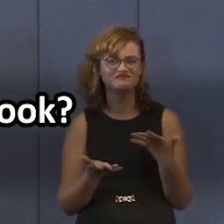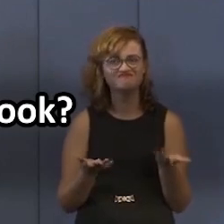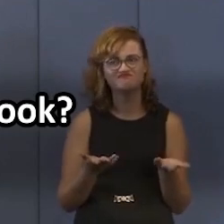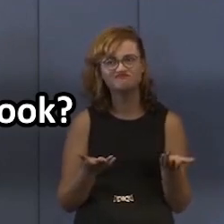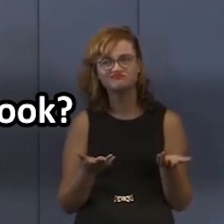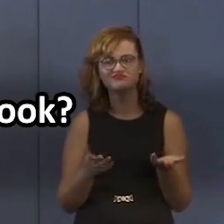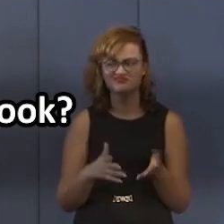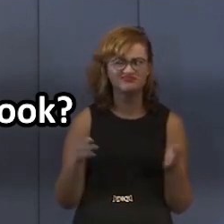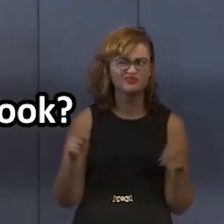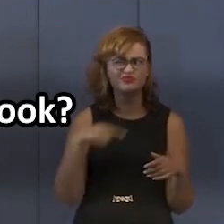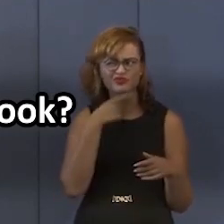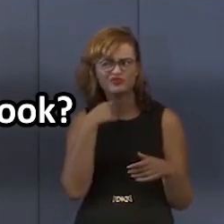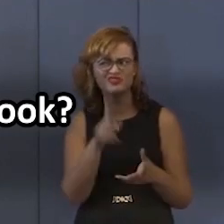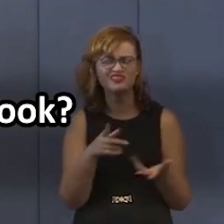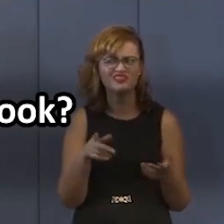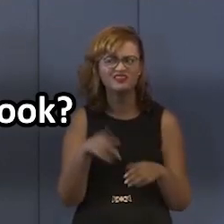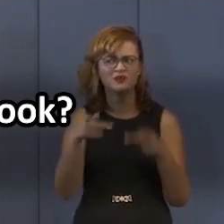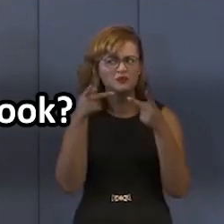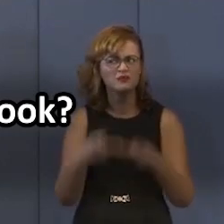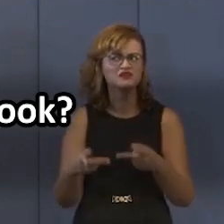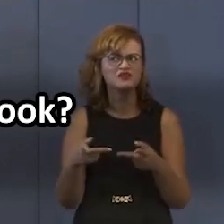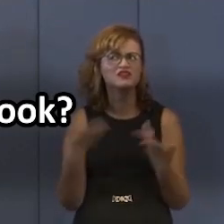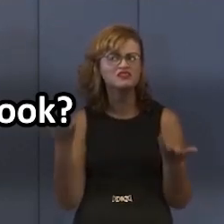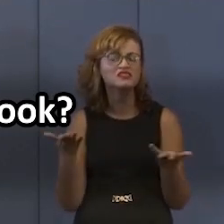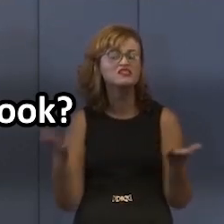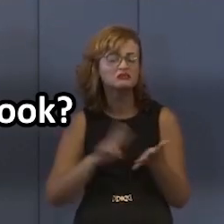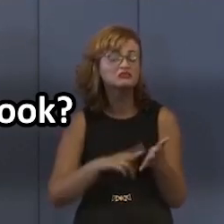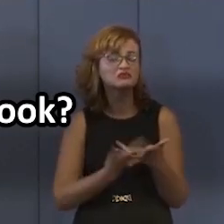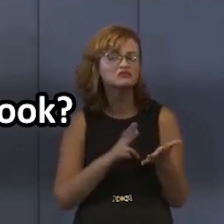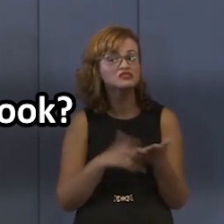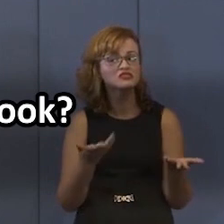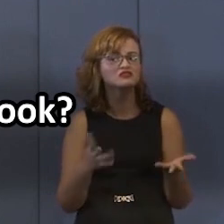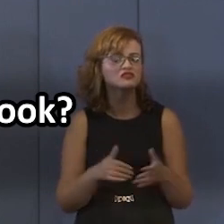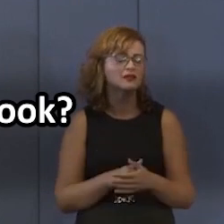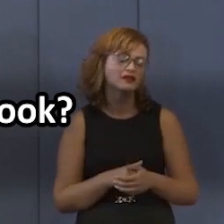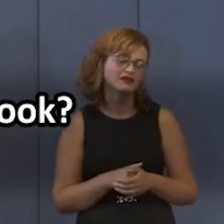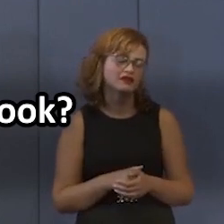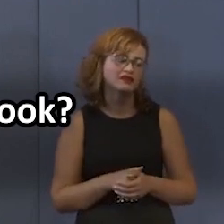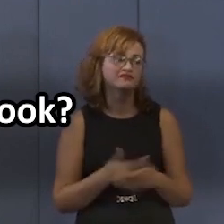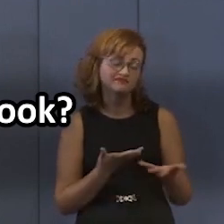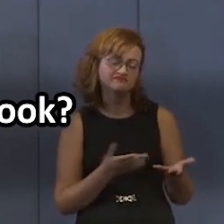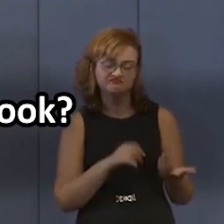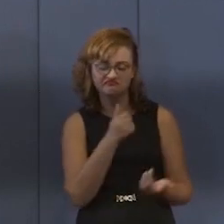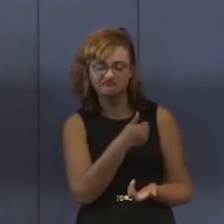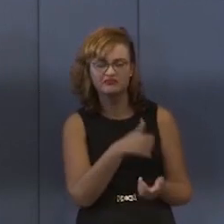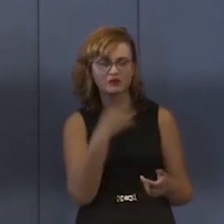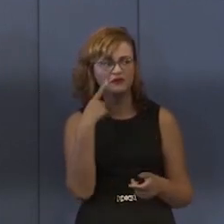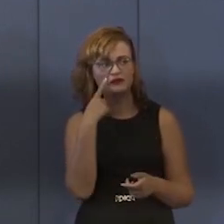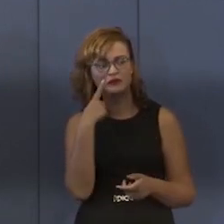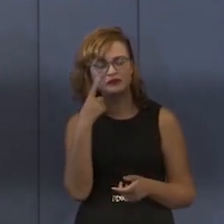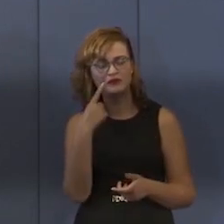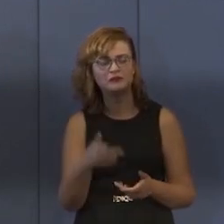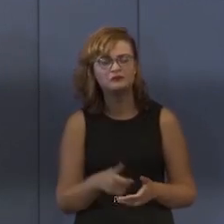mas será que... não dá para a gente ver aí um projeto para tal, para traduzir, tal. Tá